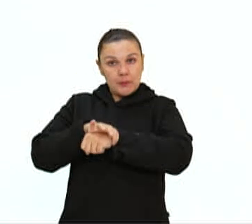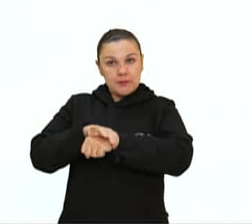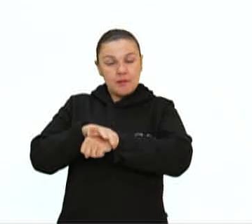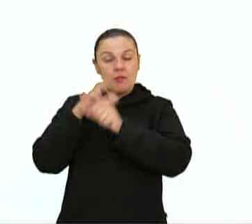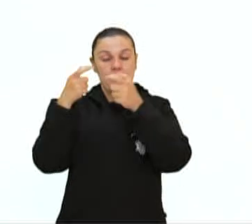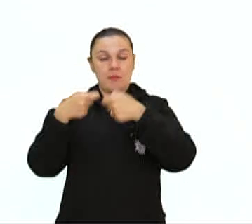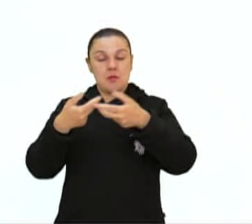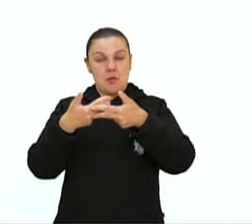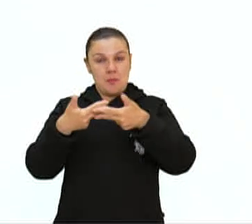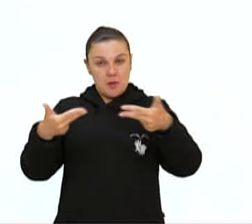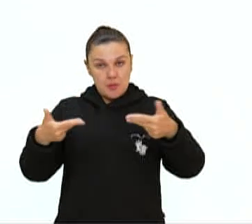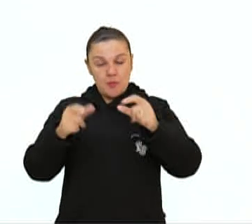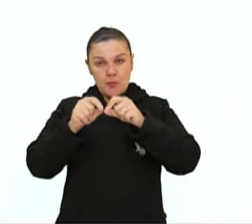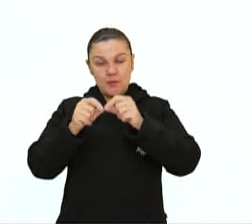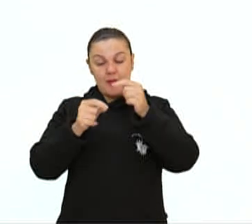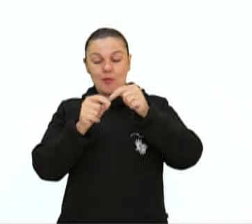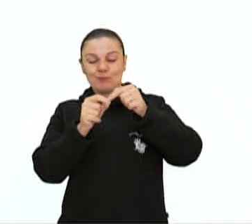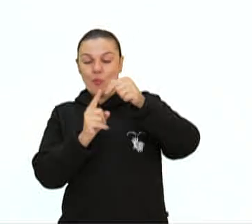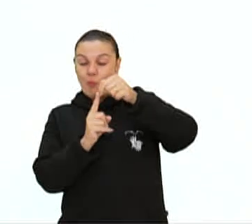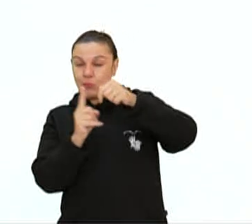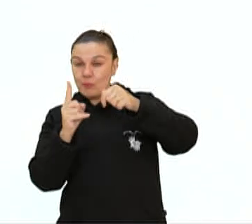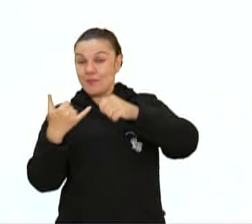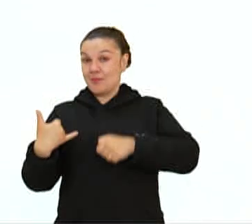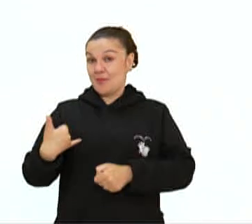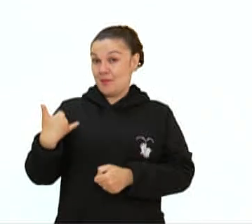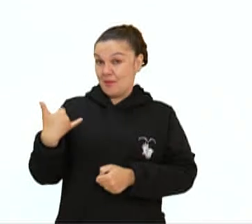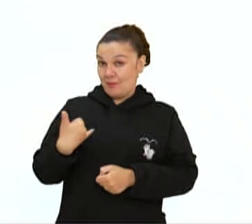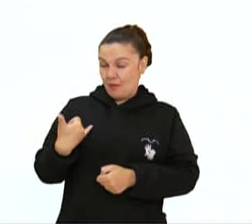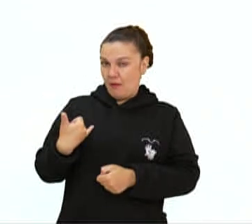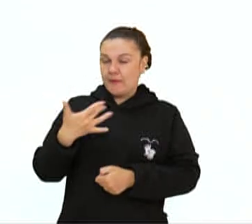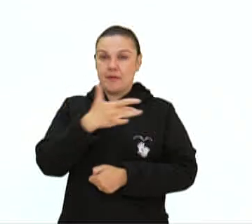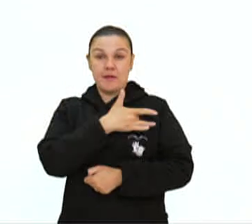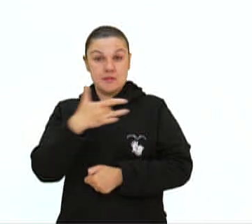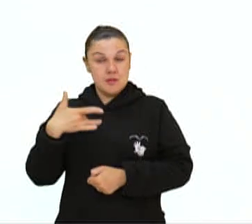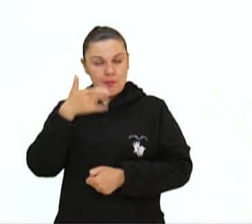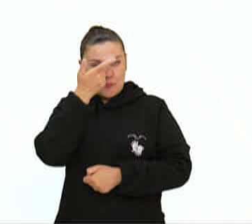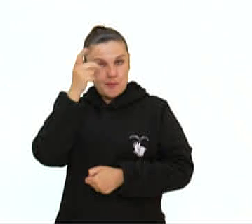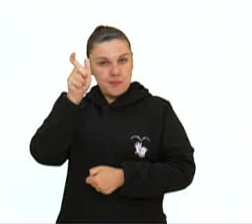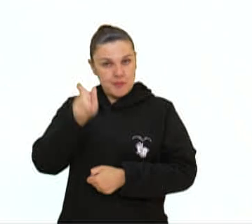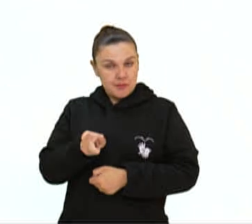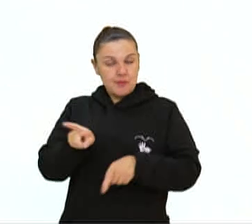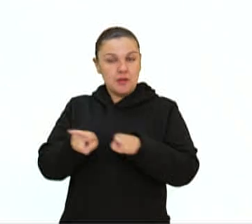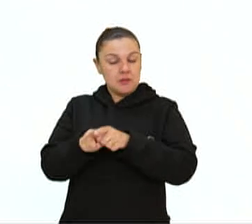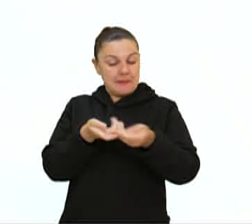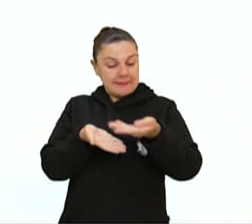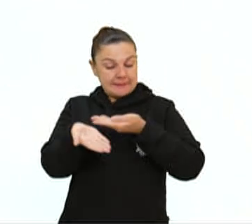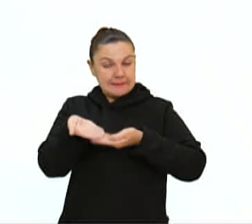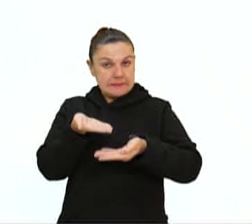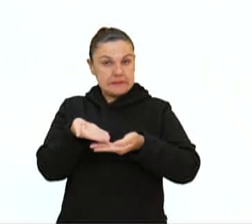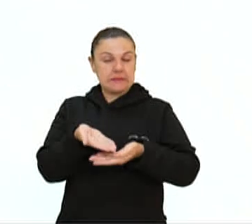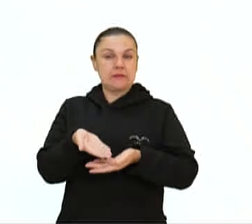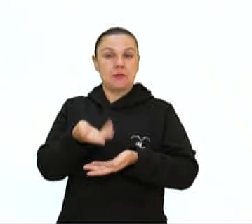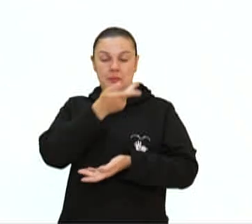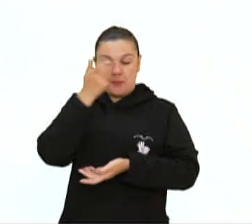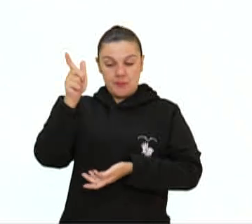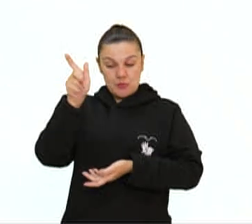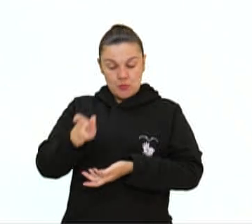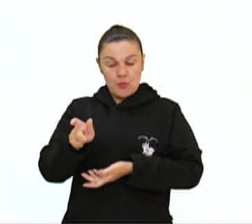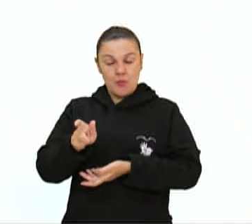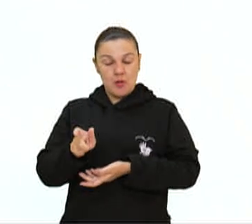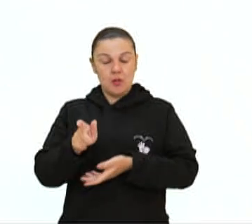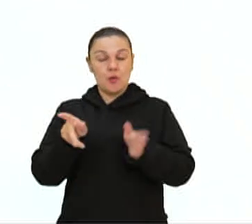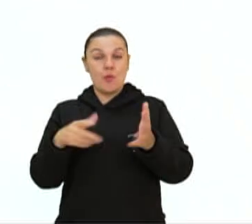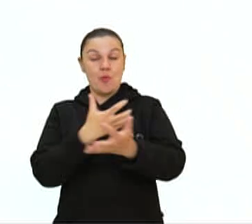alguns fatores, tais como a extensão da fratura, idade, o estado de saúde do indivíduo e o tratamento recebido. Um osso fraturado deve